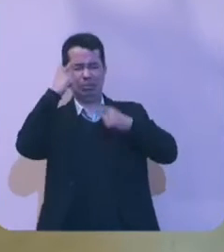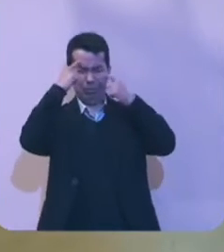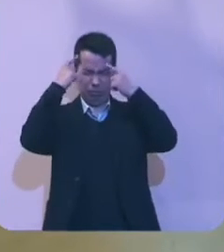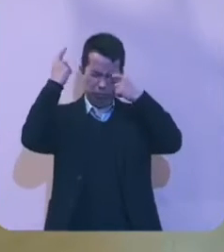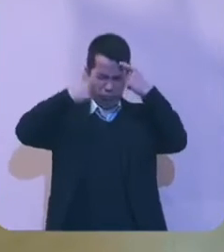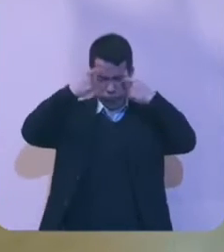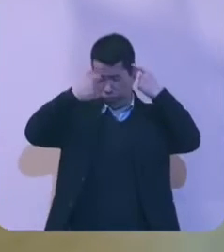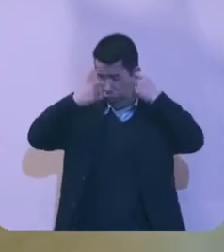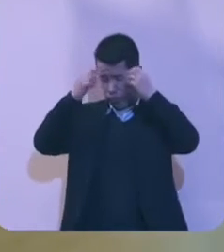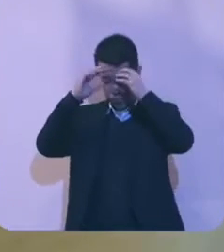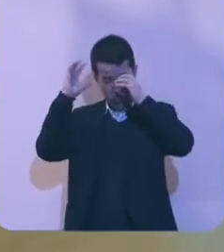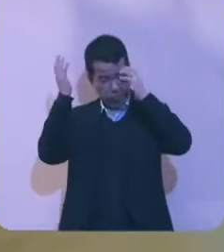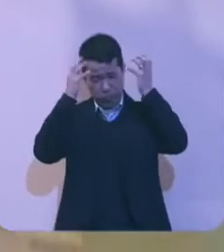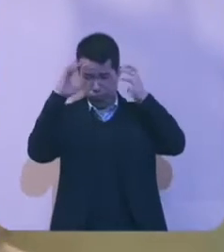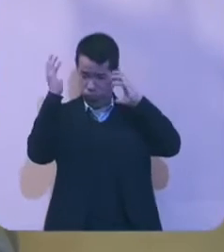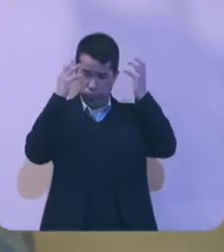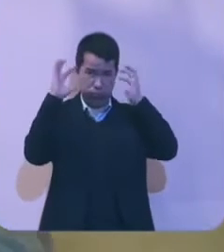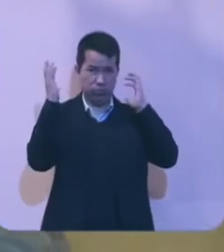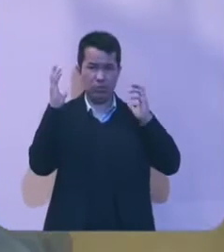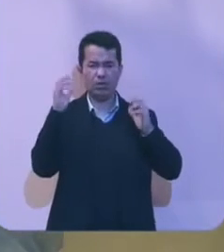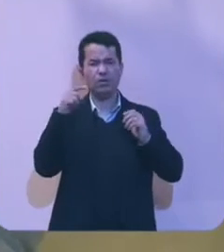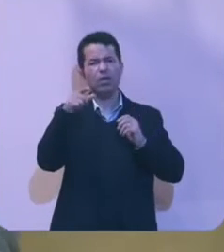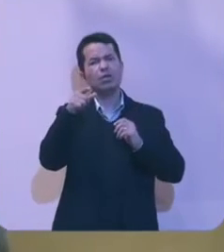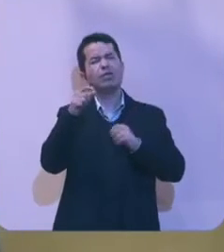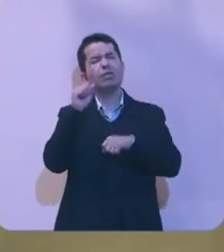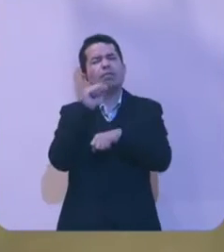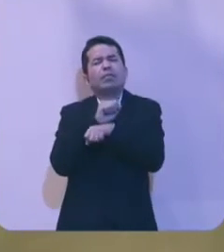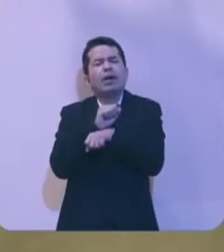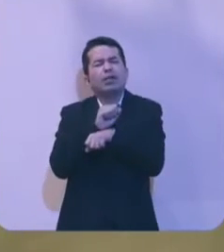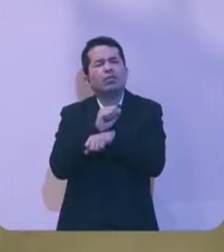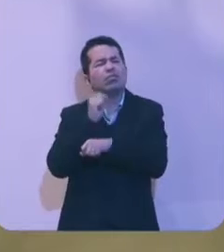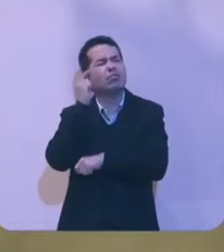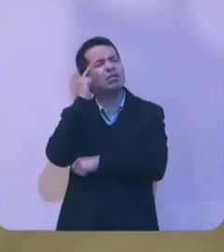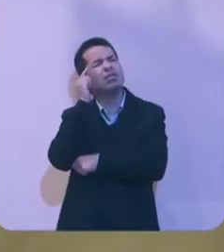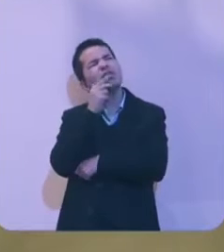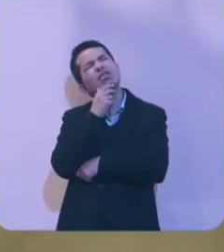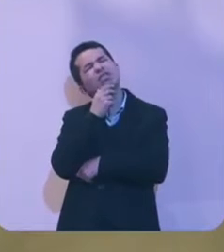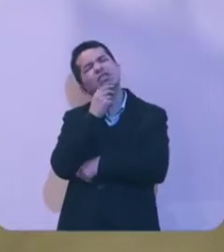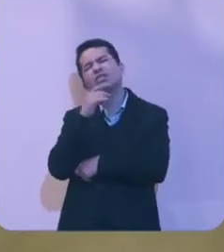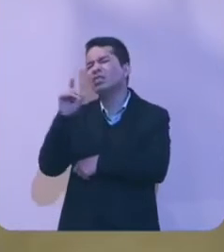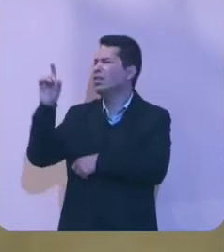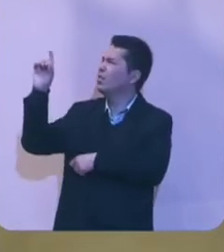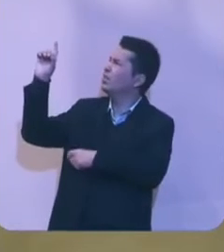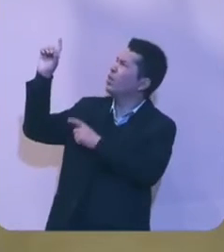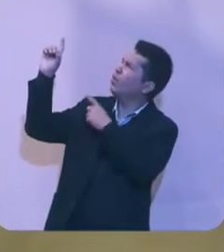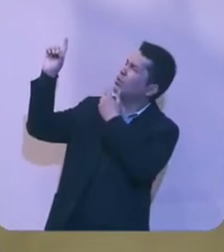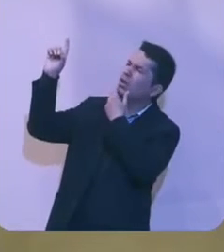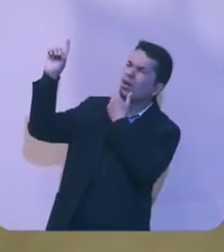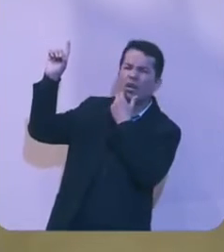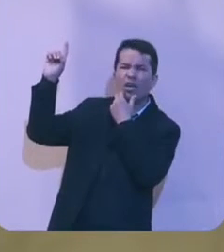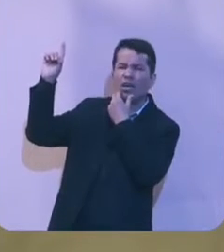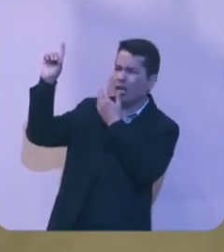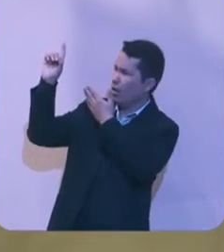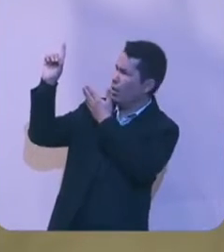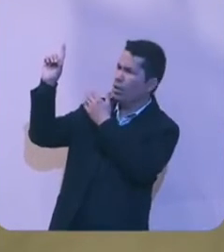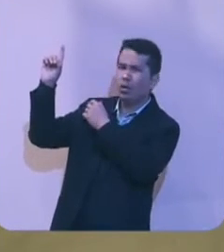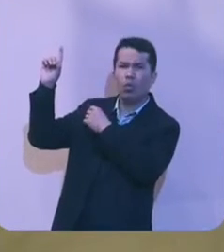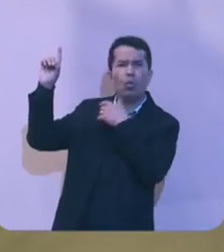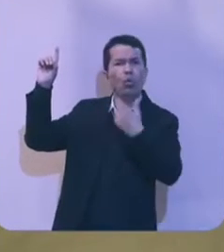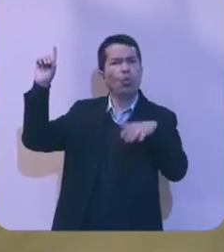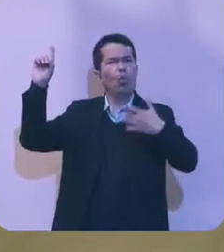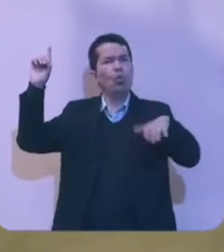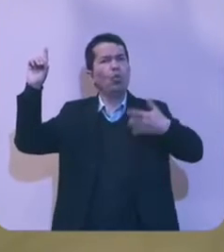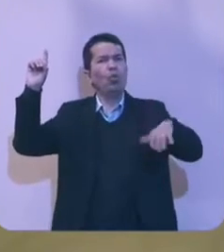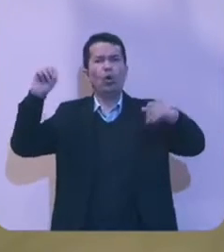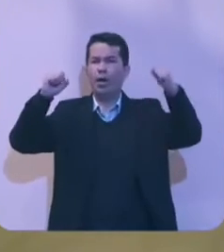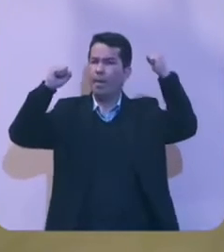é. Você já parou para pensar quem Ele é? Eu fico pensando quem é o meu Deus. Eu fico